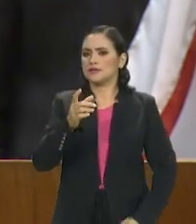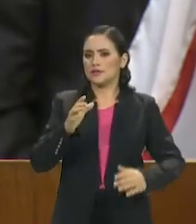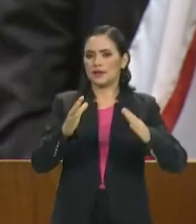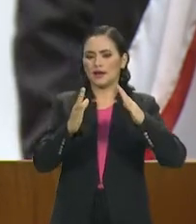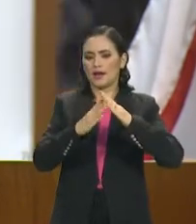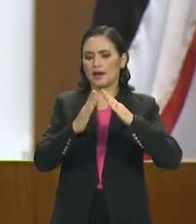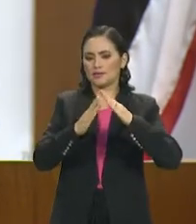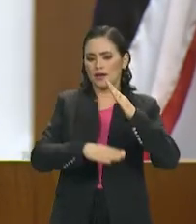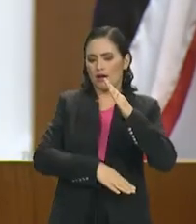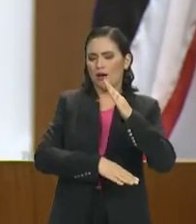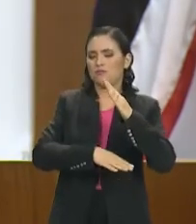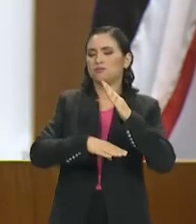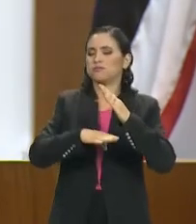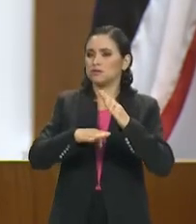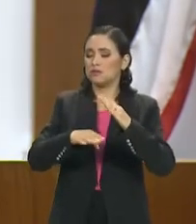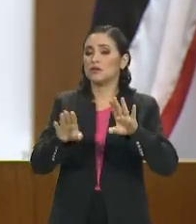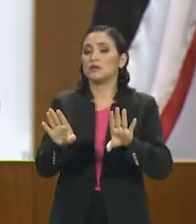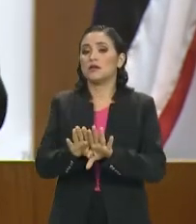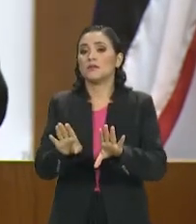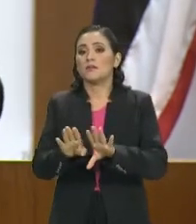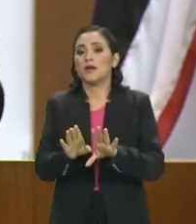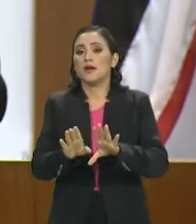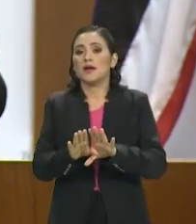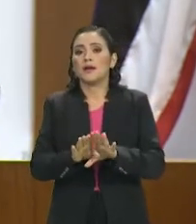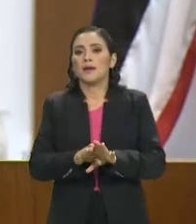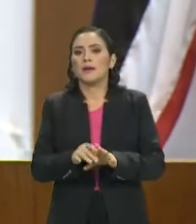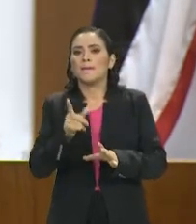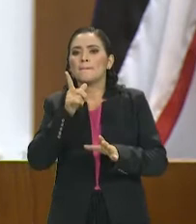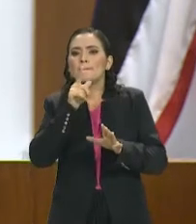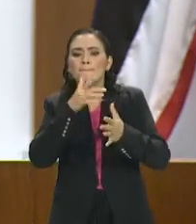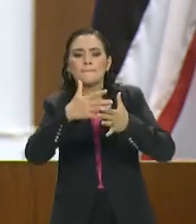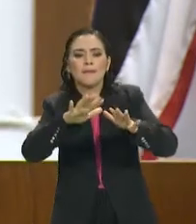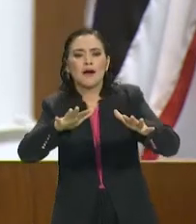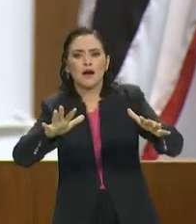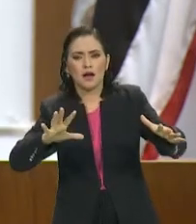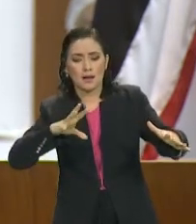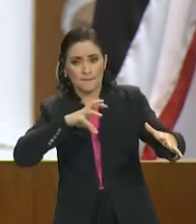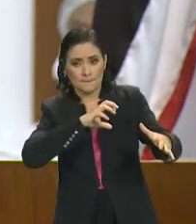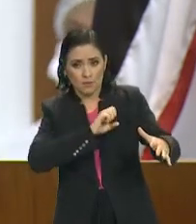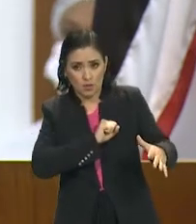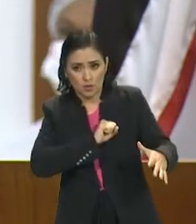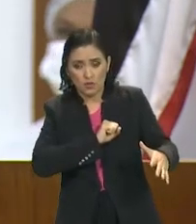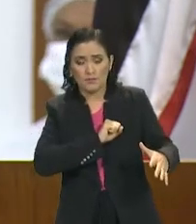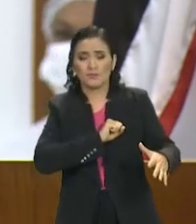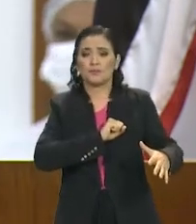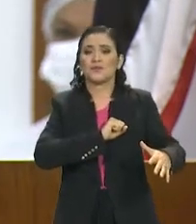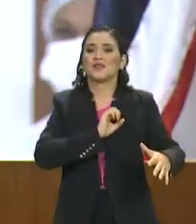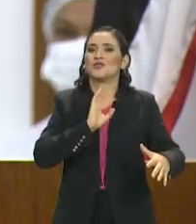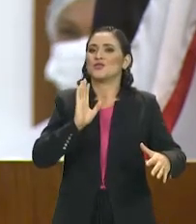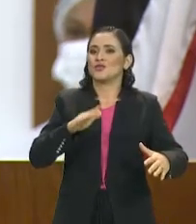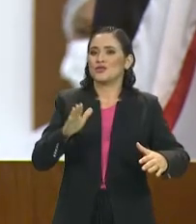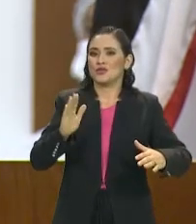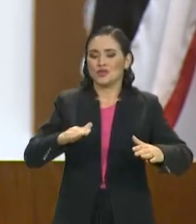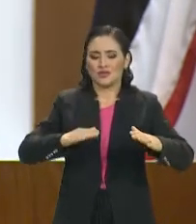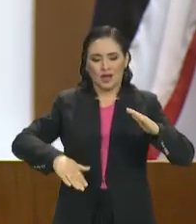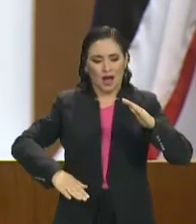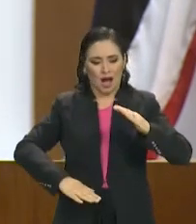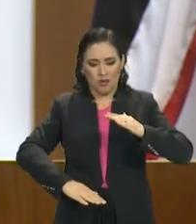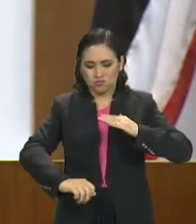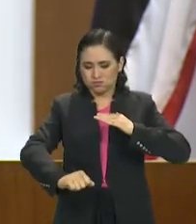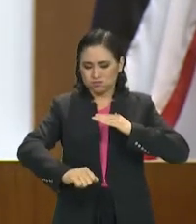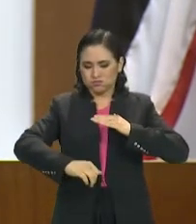a Praia dos Amores, a praia fica localizada dentro da sede da cidade e que hoje